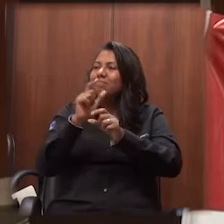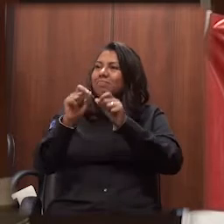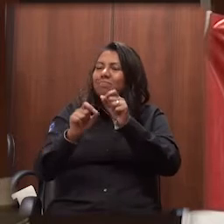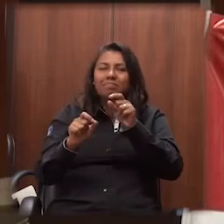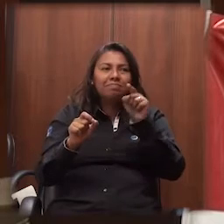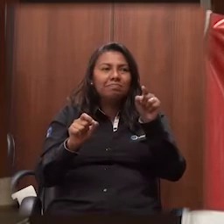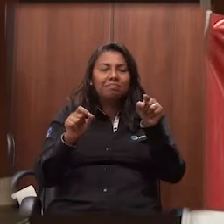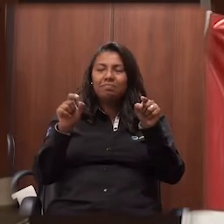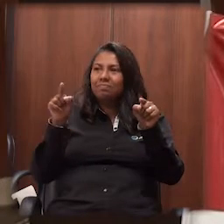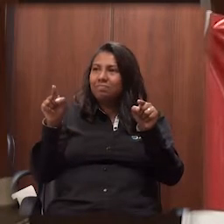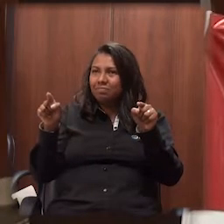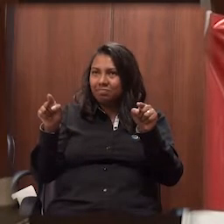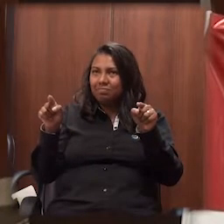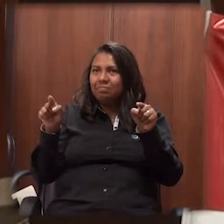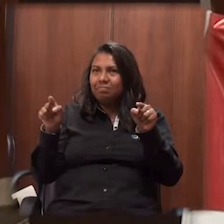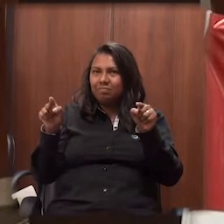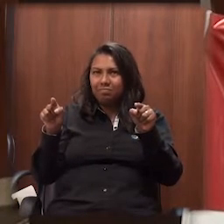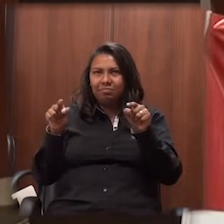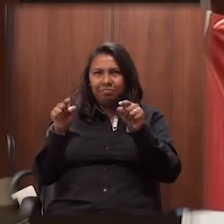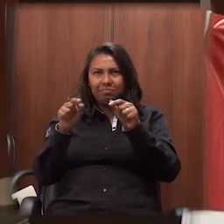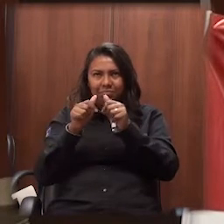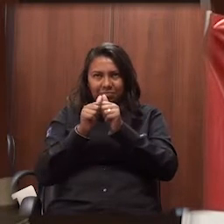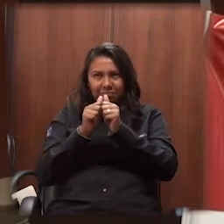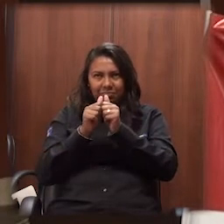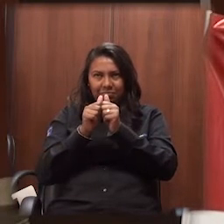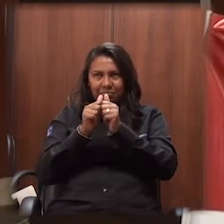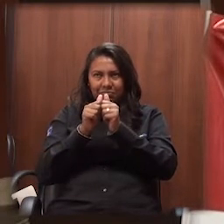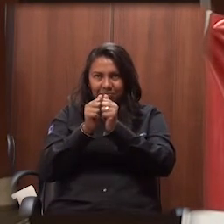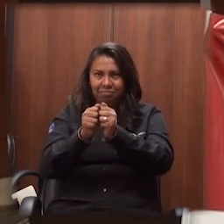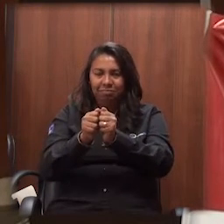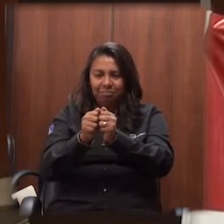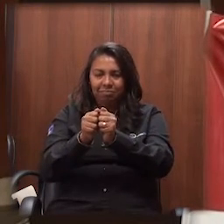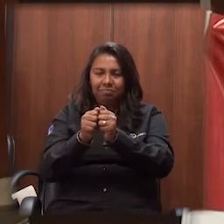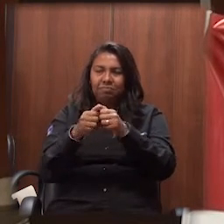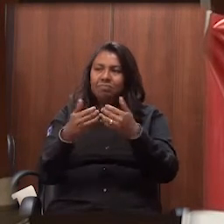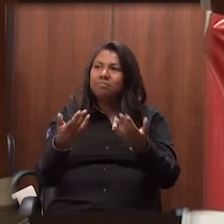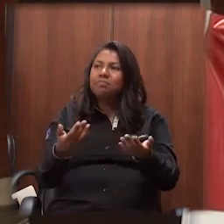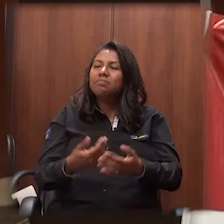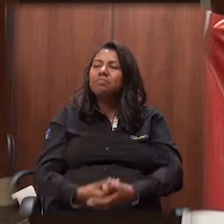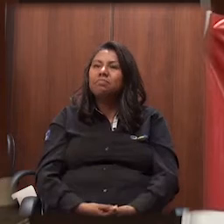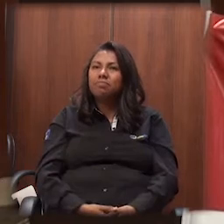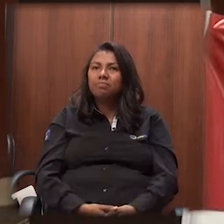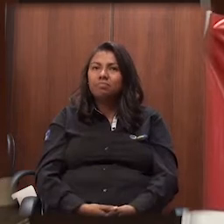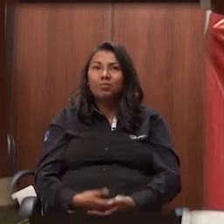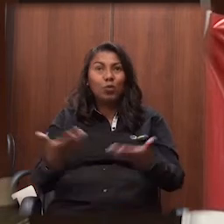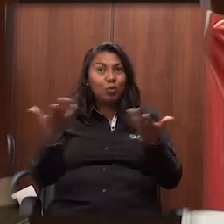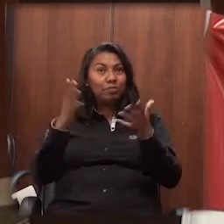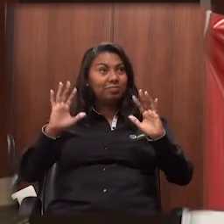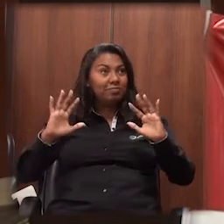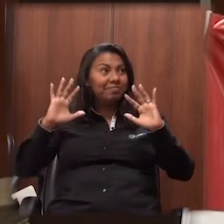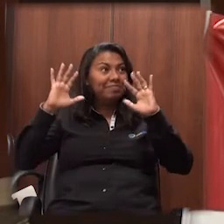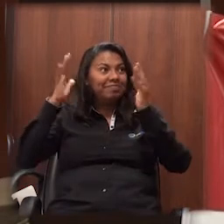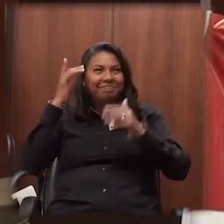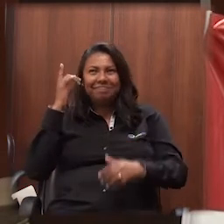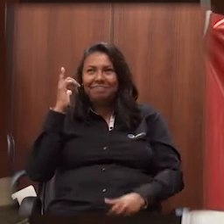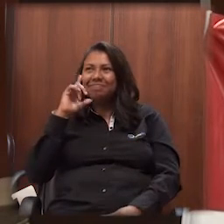possuem se andam em conjunto? Bom, essa conquista que nós estamos celebrando no dia de